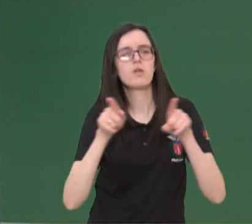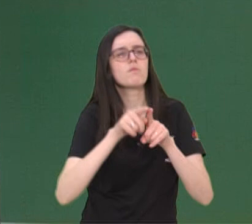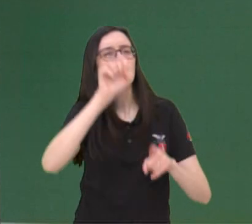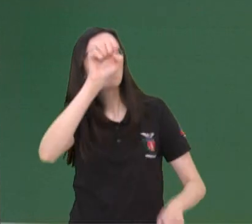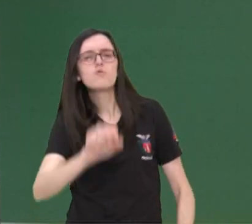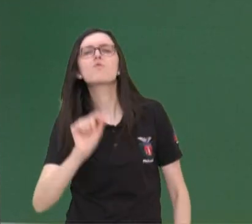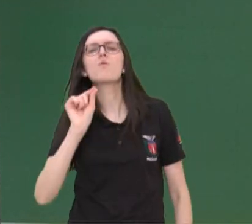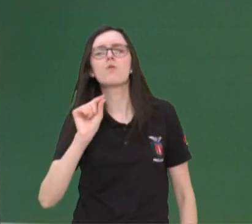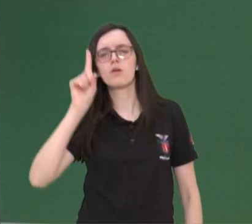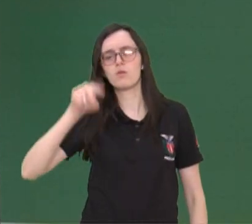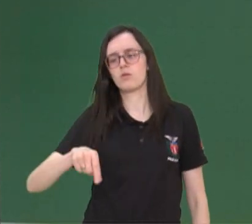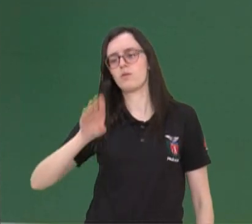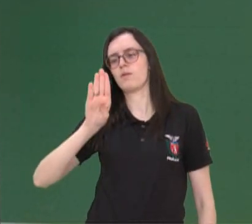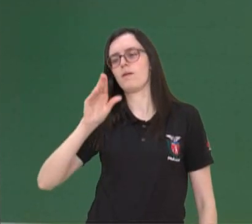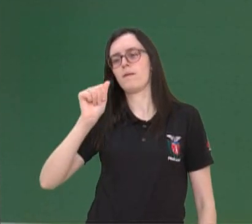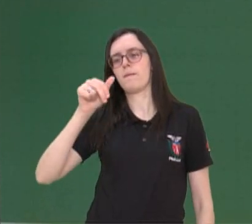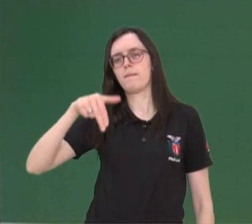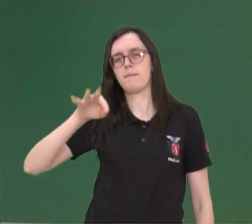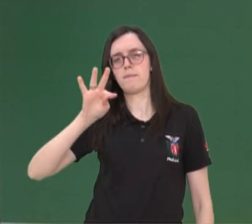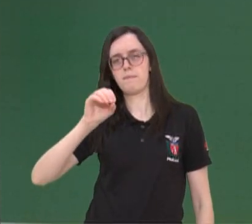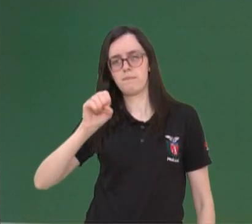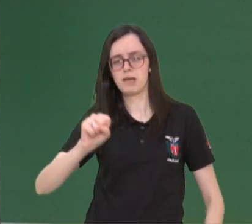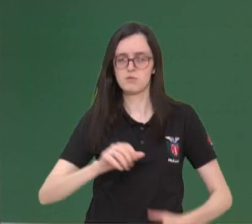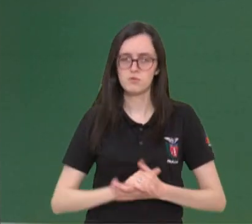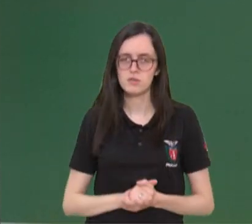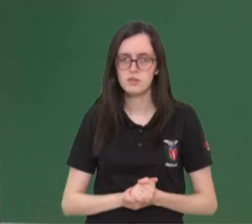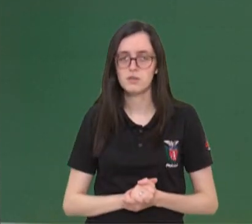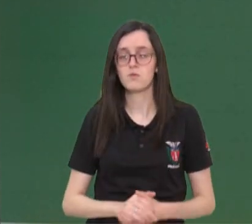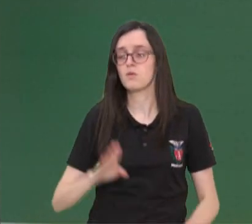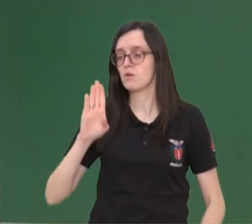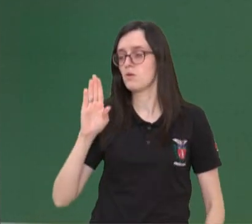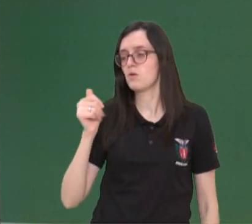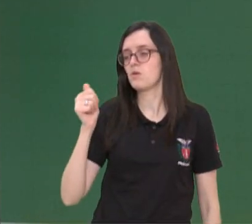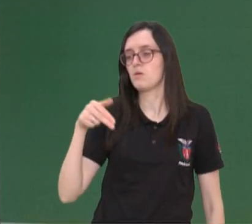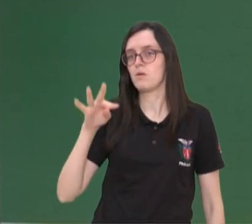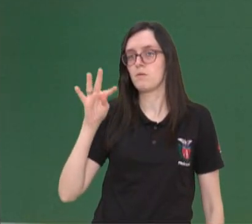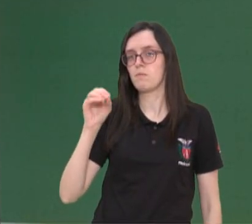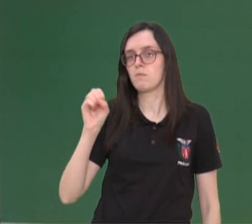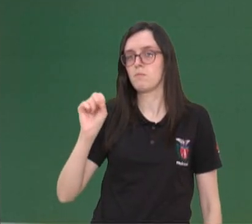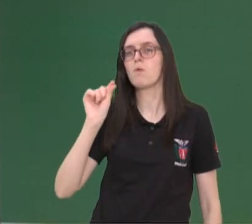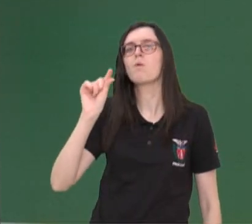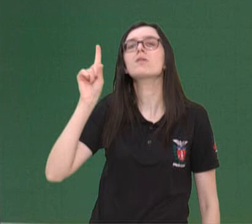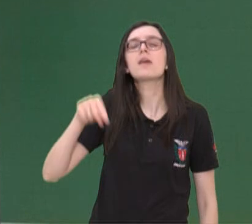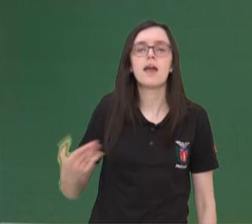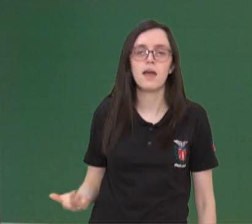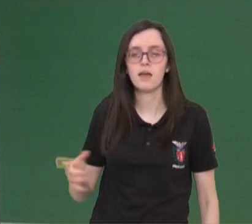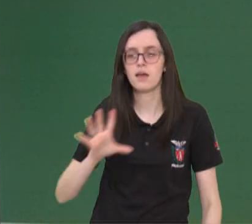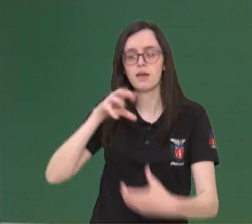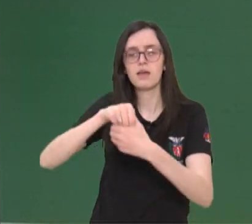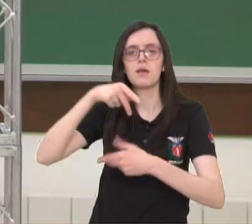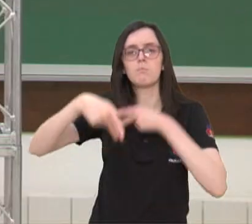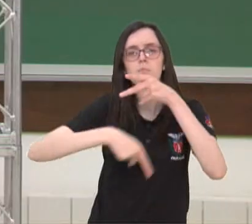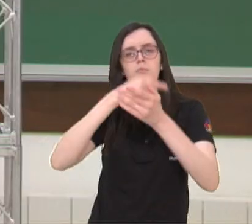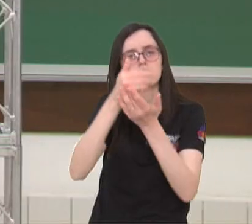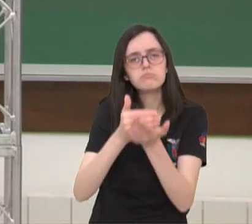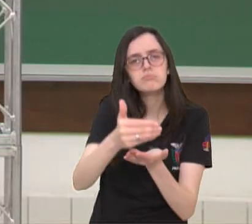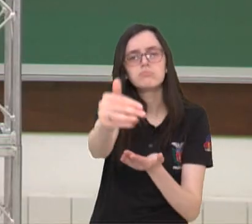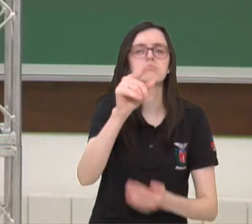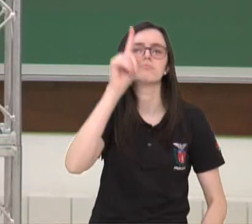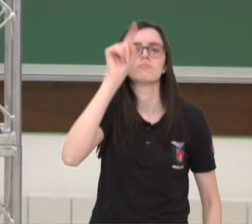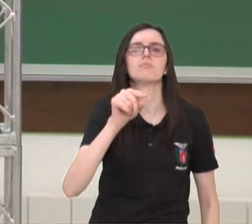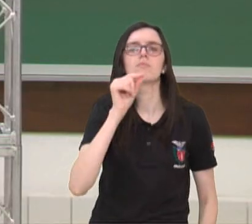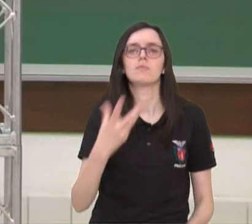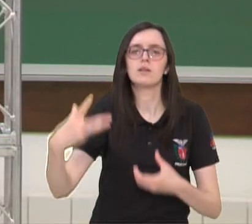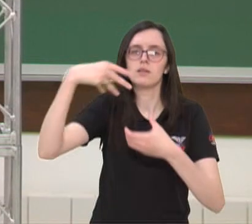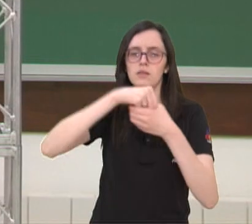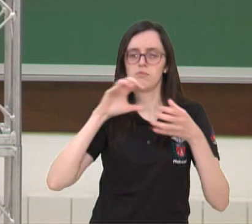sul você teria os povos bantus. E os bantus seria também dentro dos povos primitivos dentro